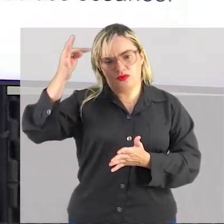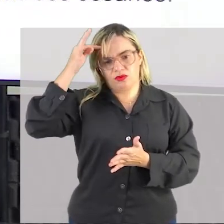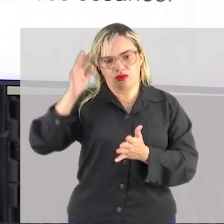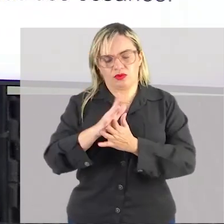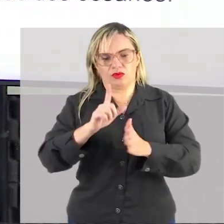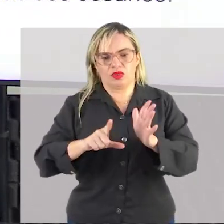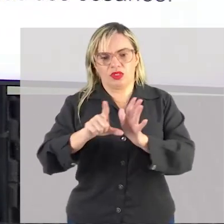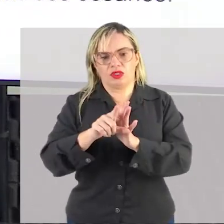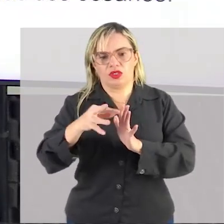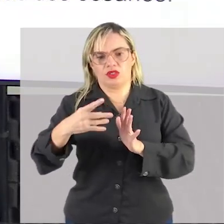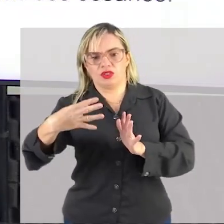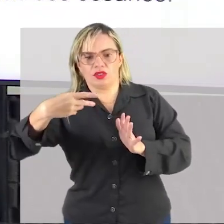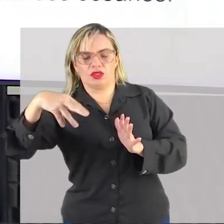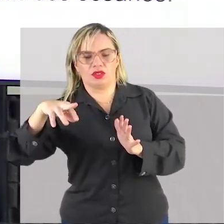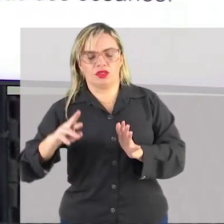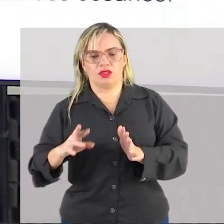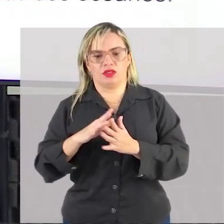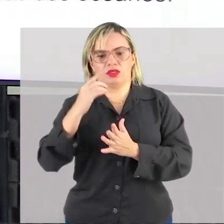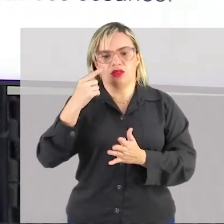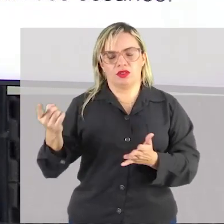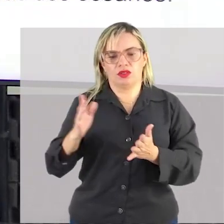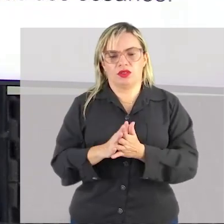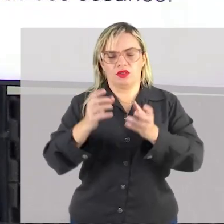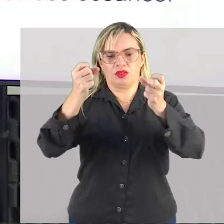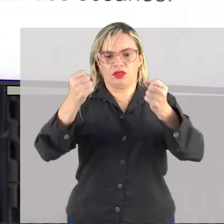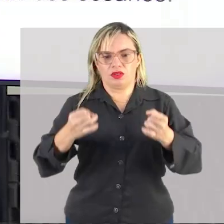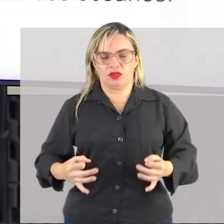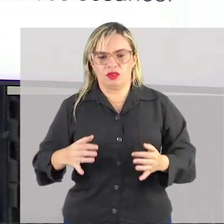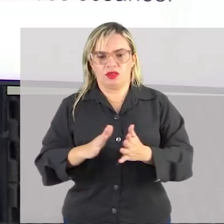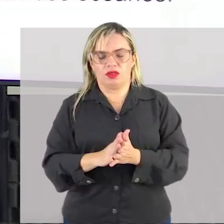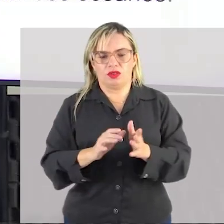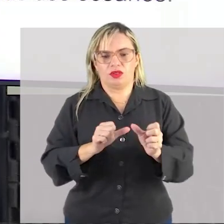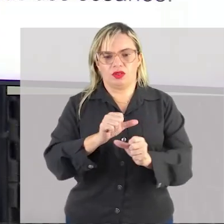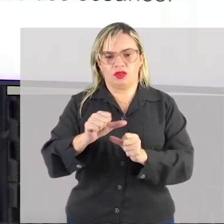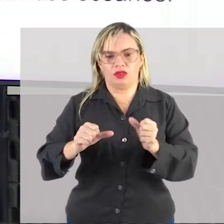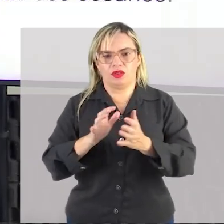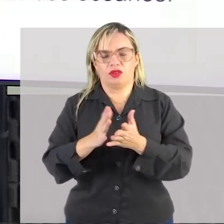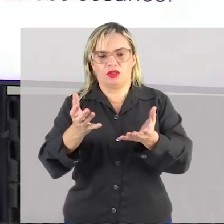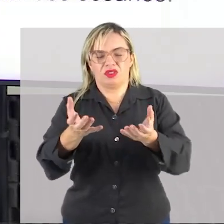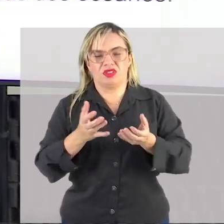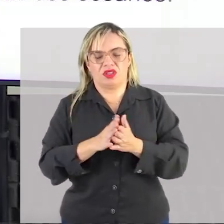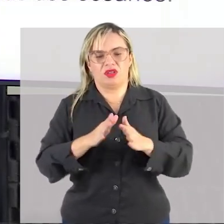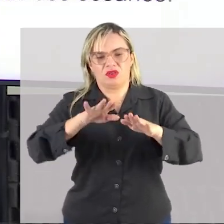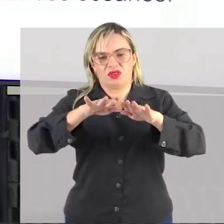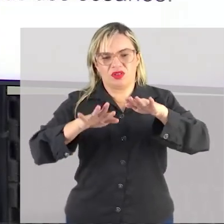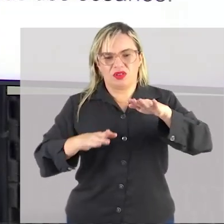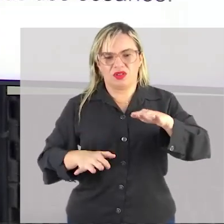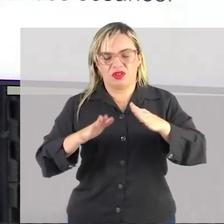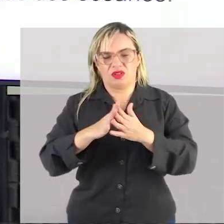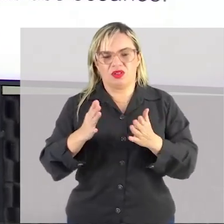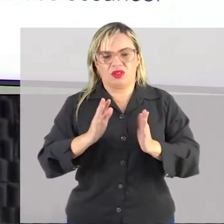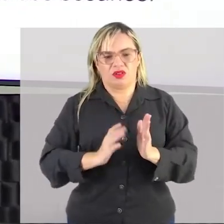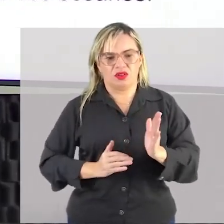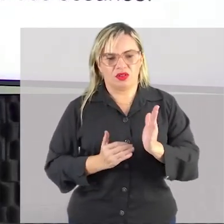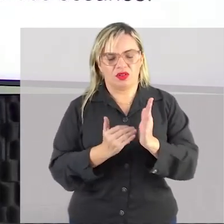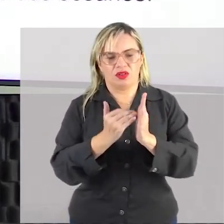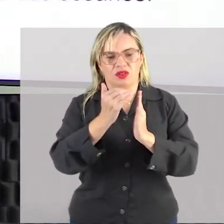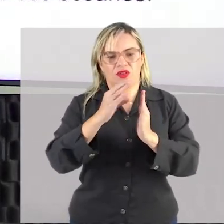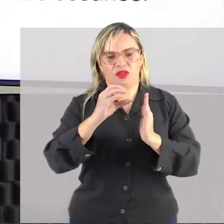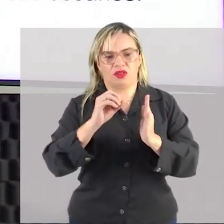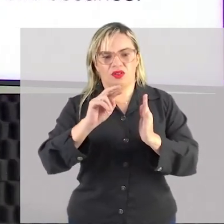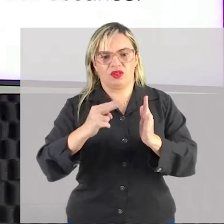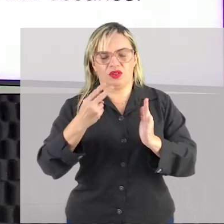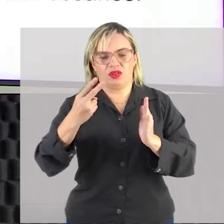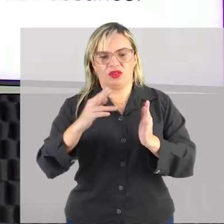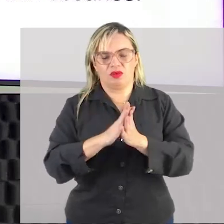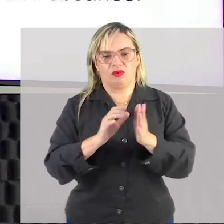Chatelier. E o princípio de Le Chatelier diz o seguinte, ó, eu vou reverter tudo que tu fizer com equilíbrio. Então, quando você aumenta a quantidade de CO2, o equilíbrio